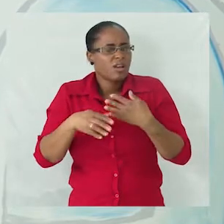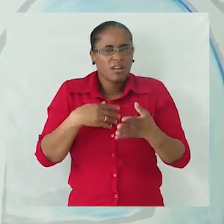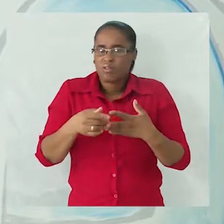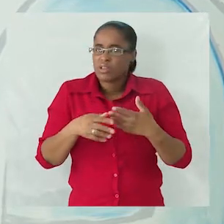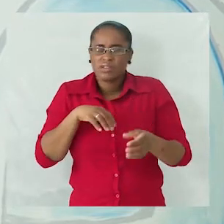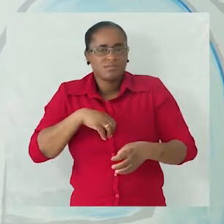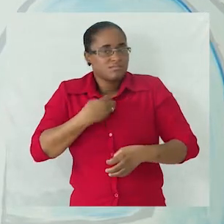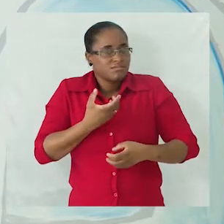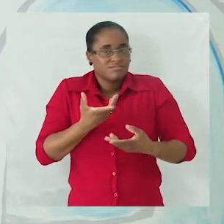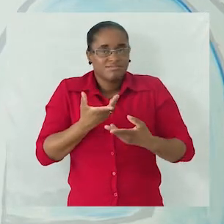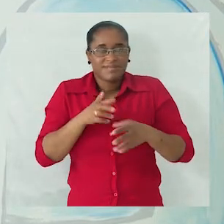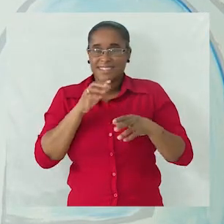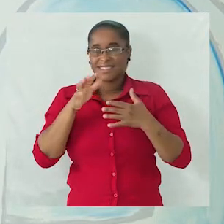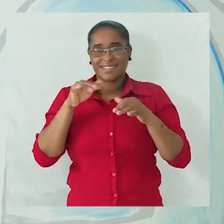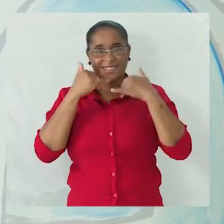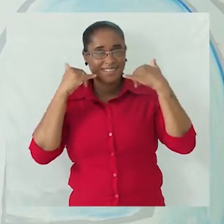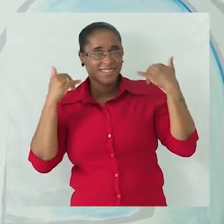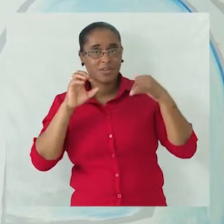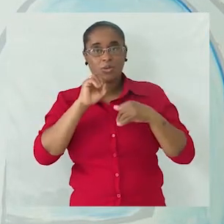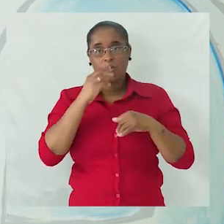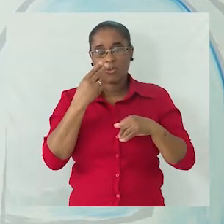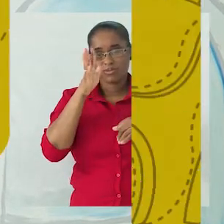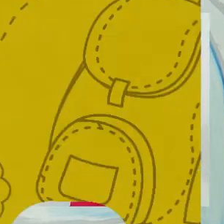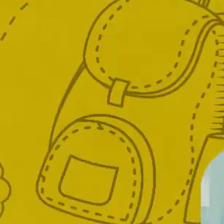emoção, seja alegre ou triste.